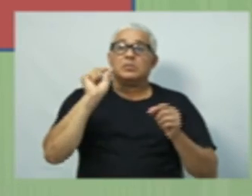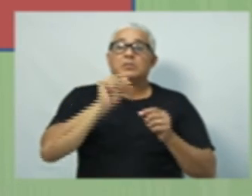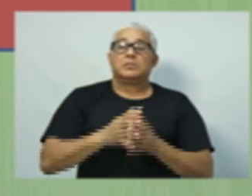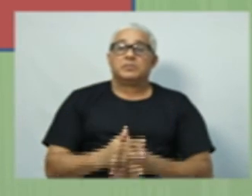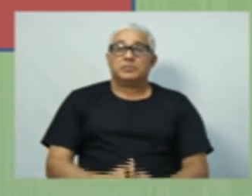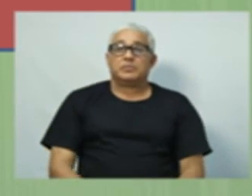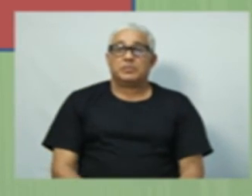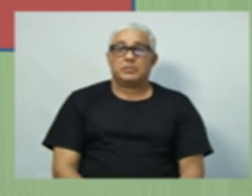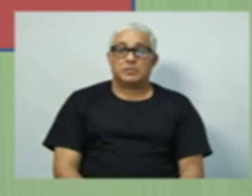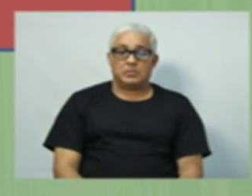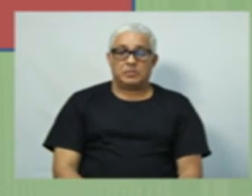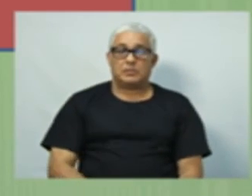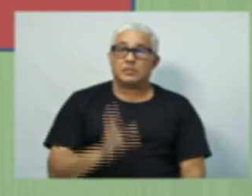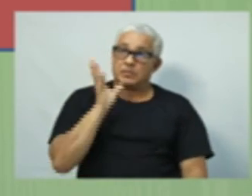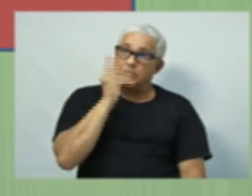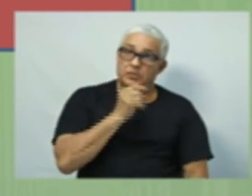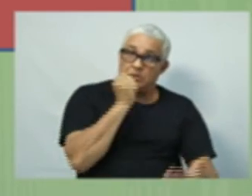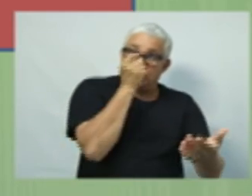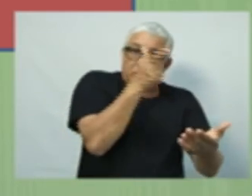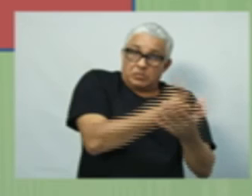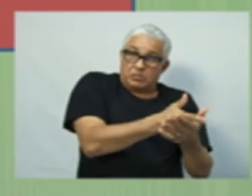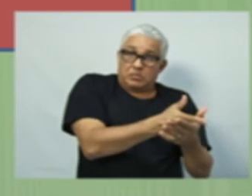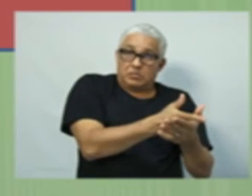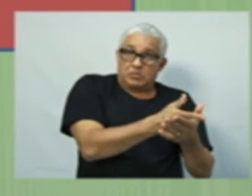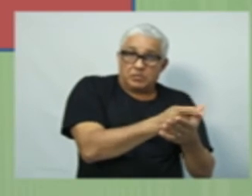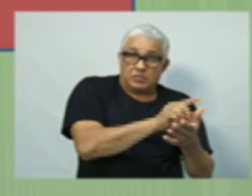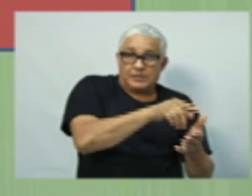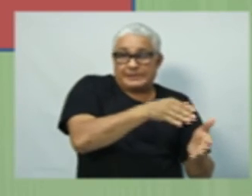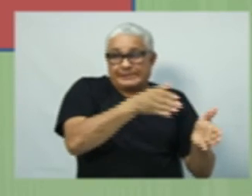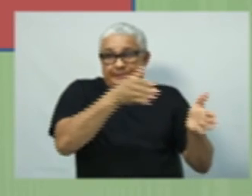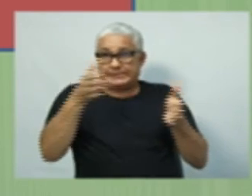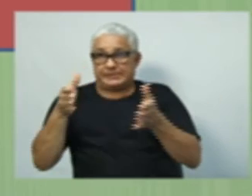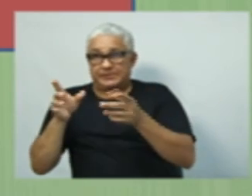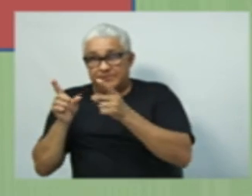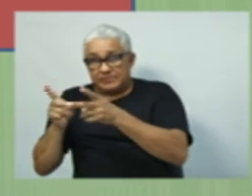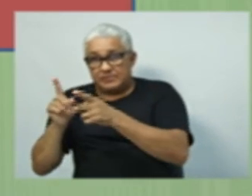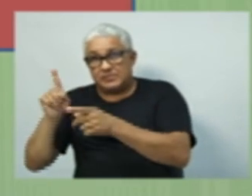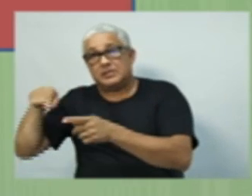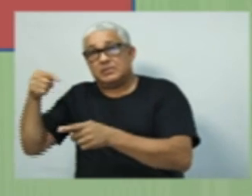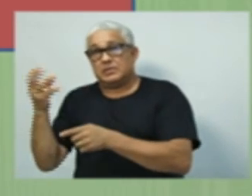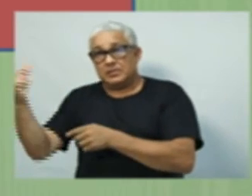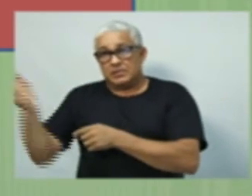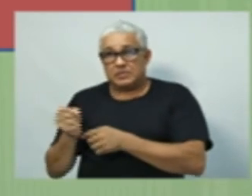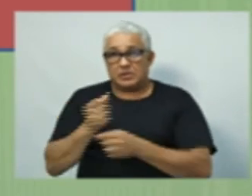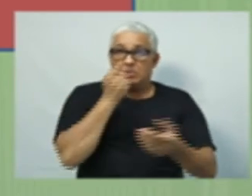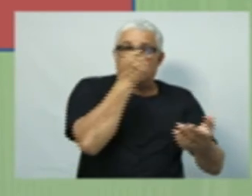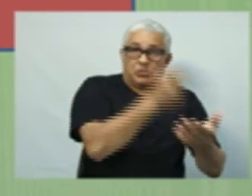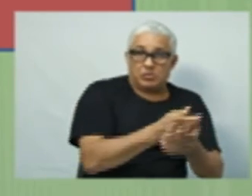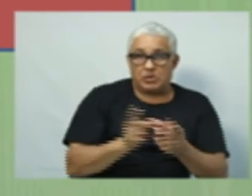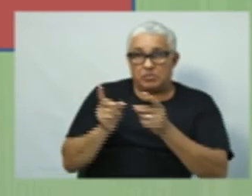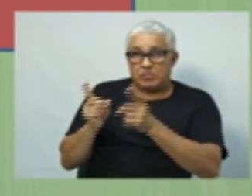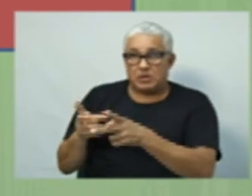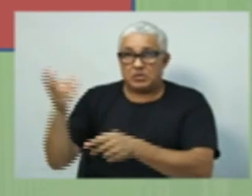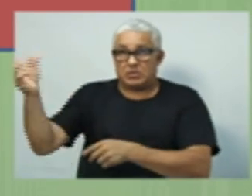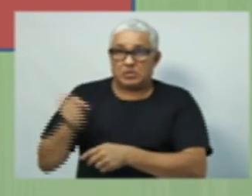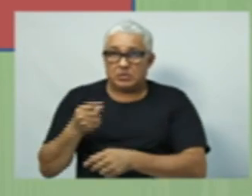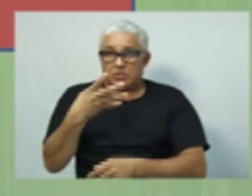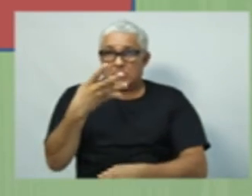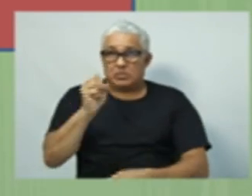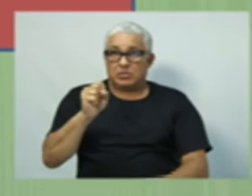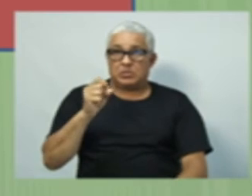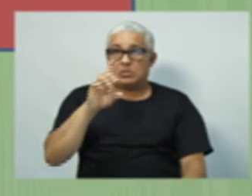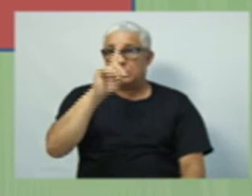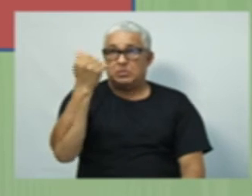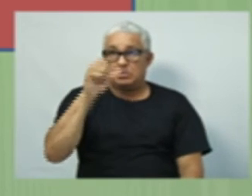pressionado o tempo que demoram entre comprar vender e receber eu compro vendo recebo em 48 dias